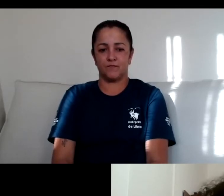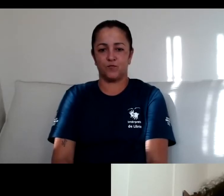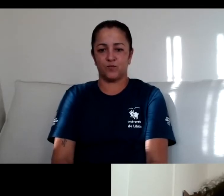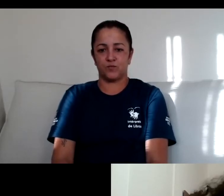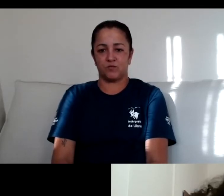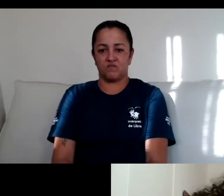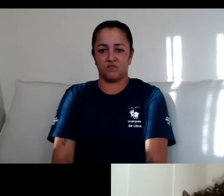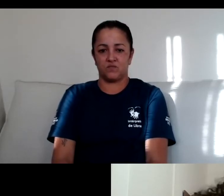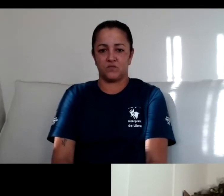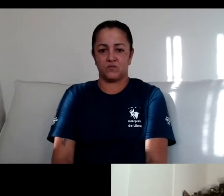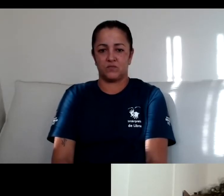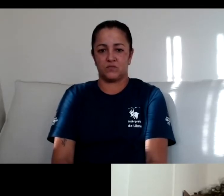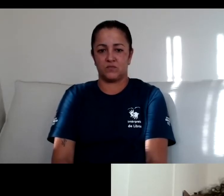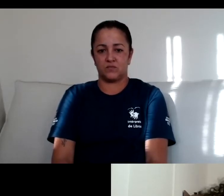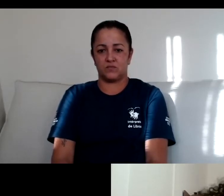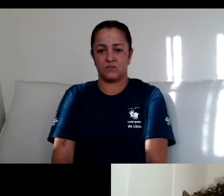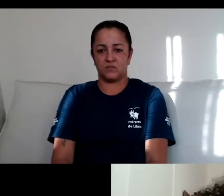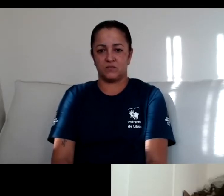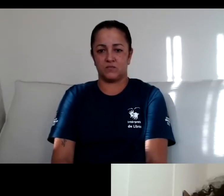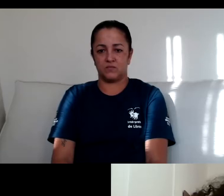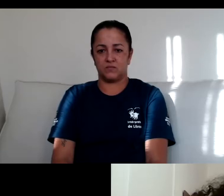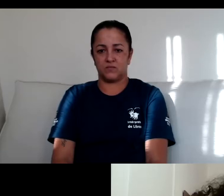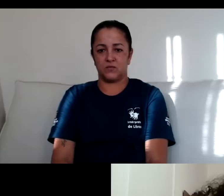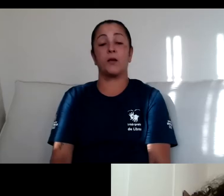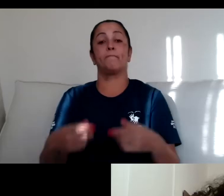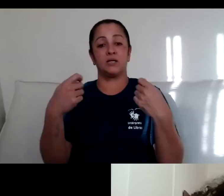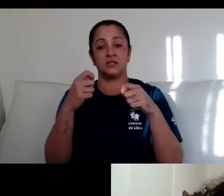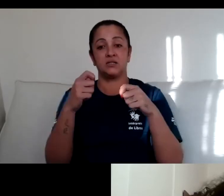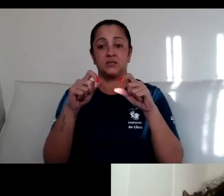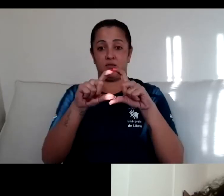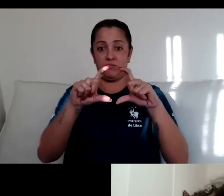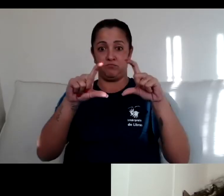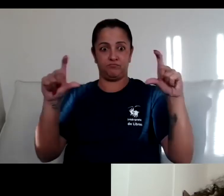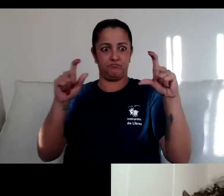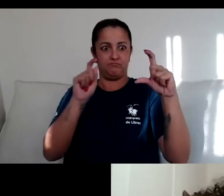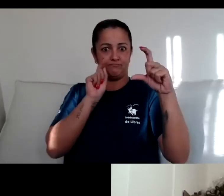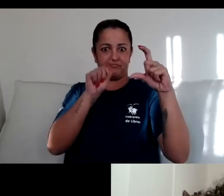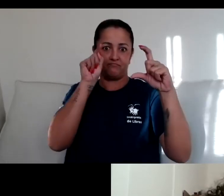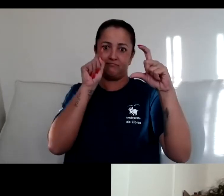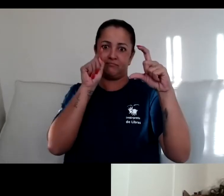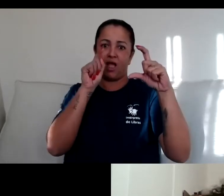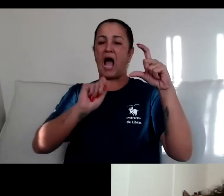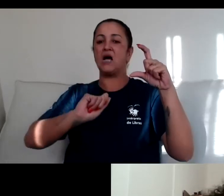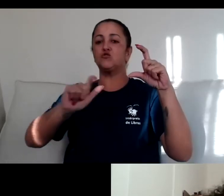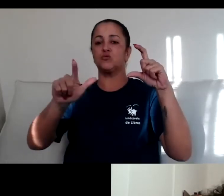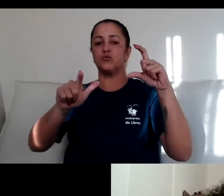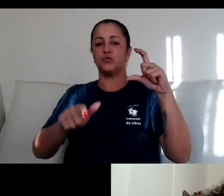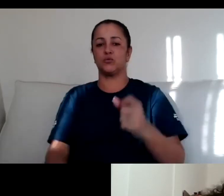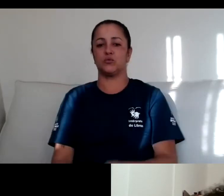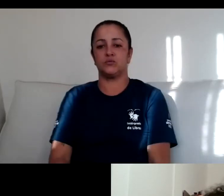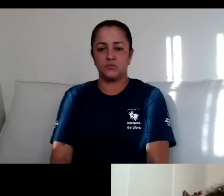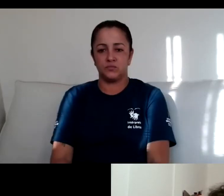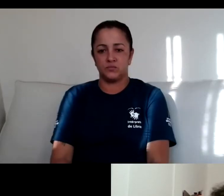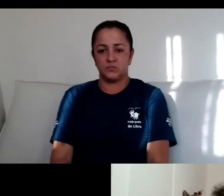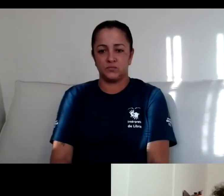Fran, tem que abrir a câmera, se você estiver me ouvindo, naquela parte azulzinha. Clica aí no azulzinho.